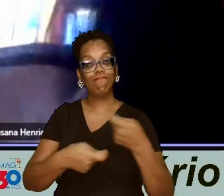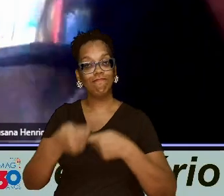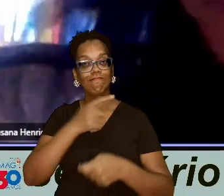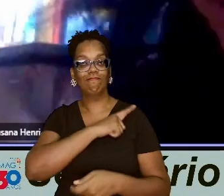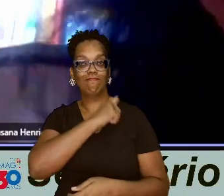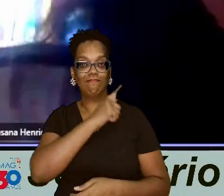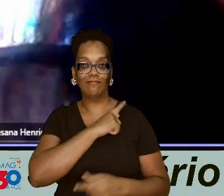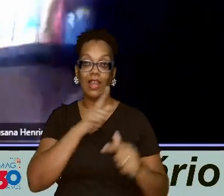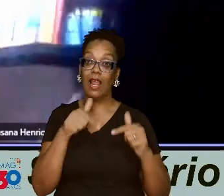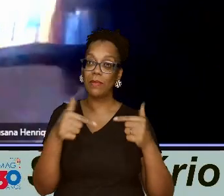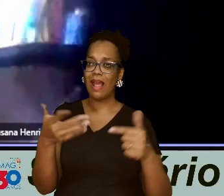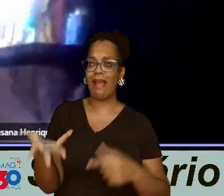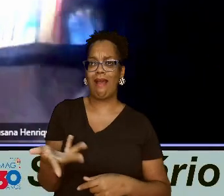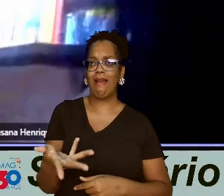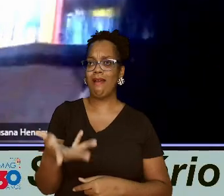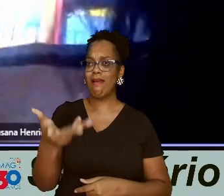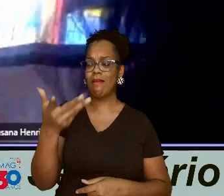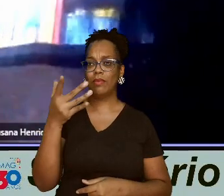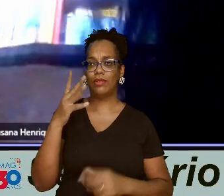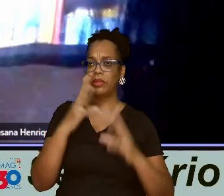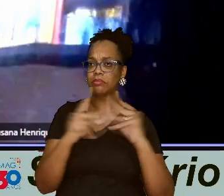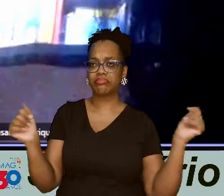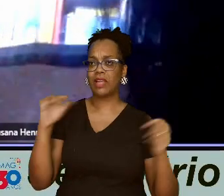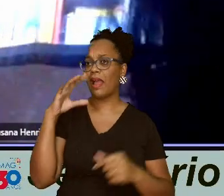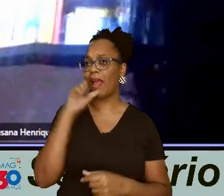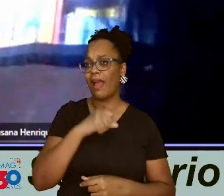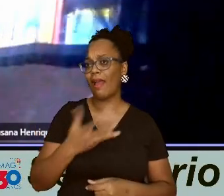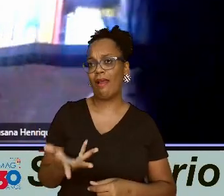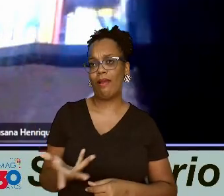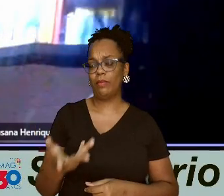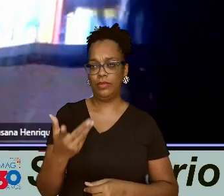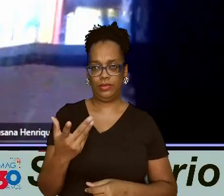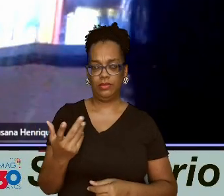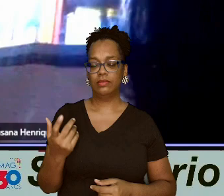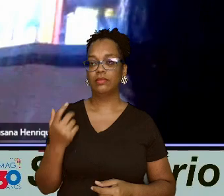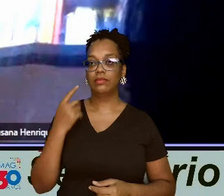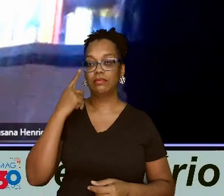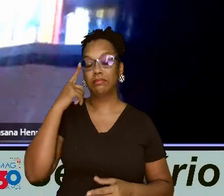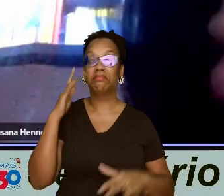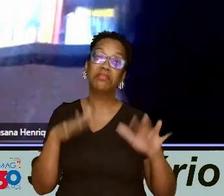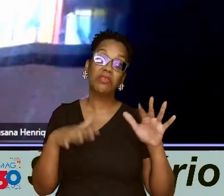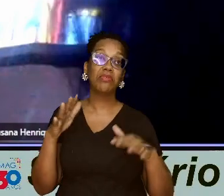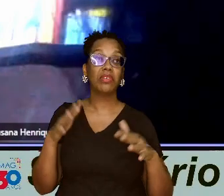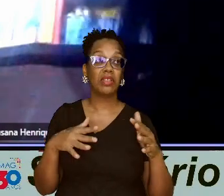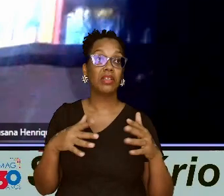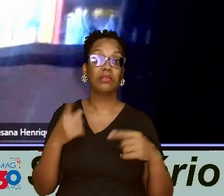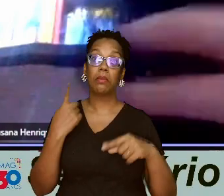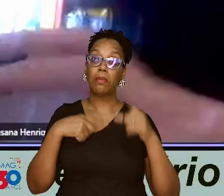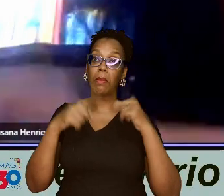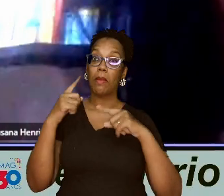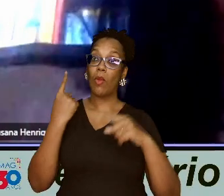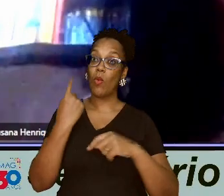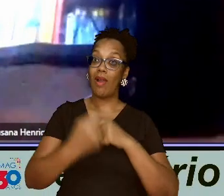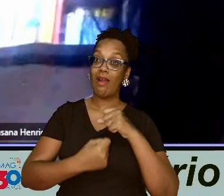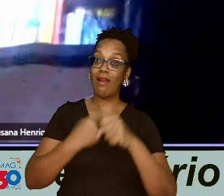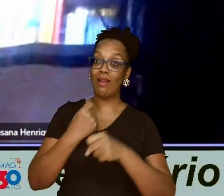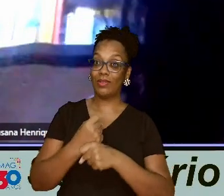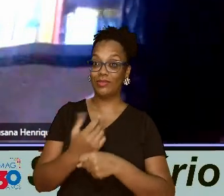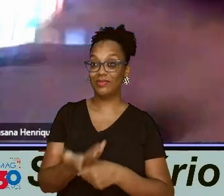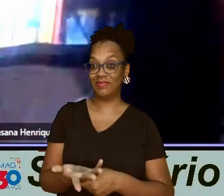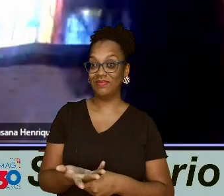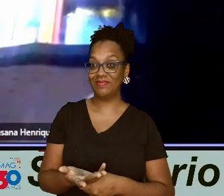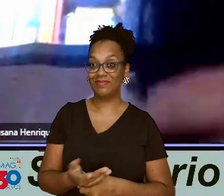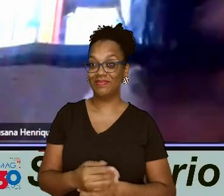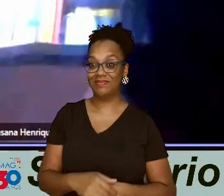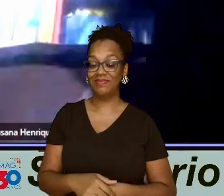aplicar rápido para extinguir rápido. Talvez seja até um fenômeno do primeiro ano, né? Que é, então,